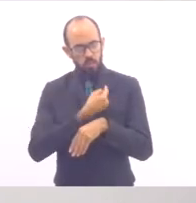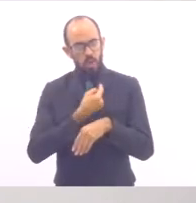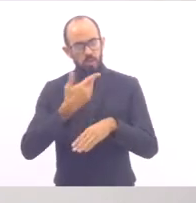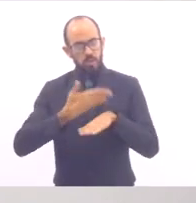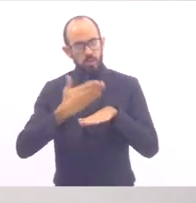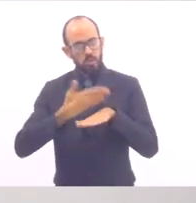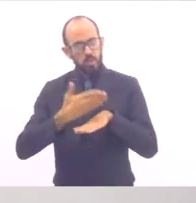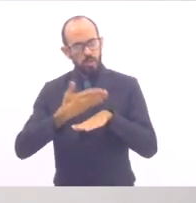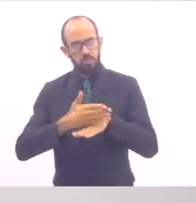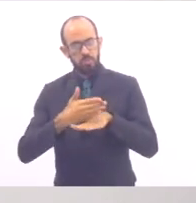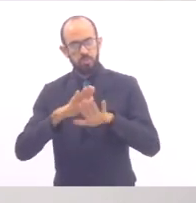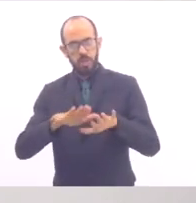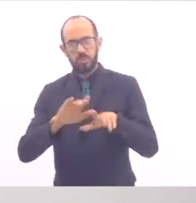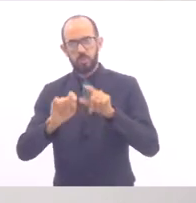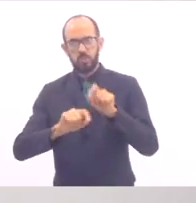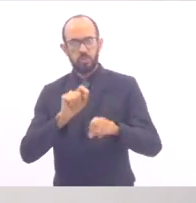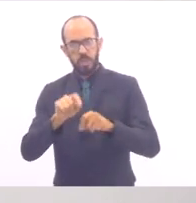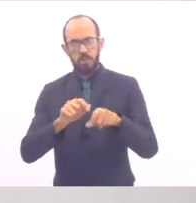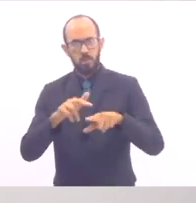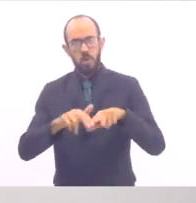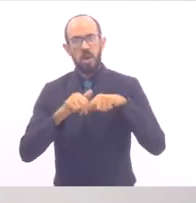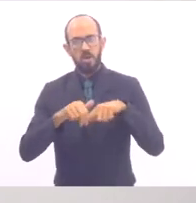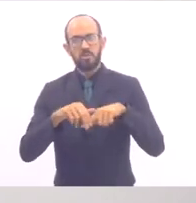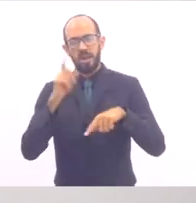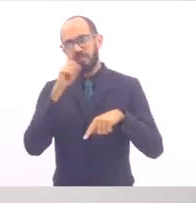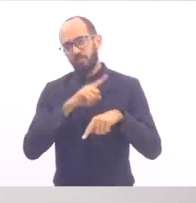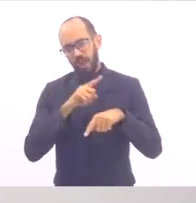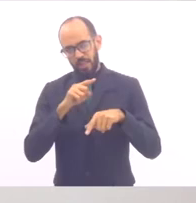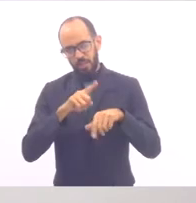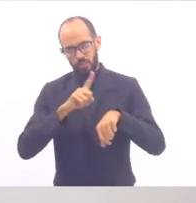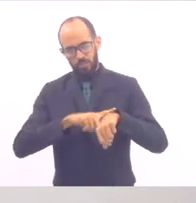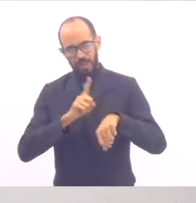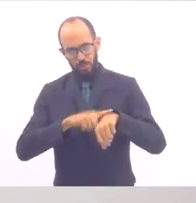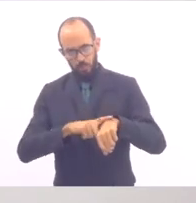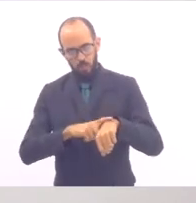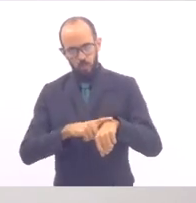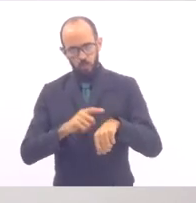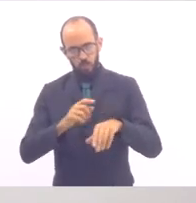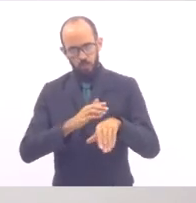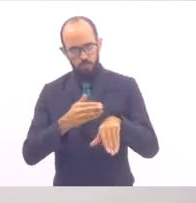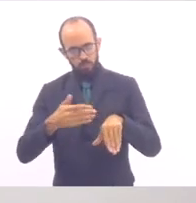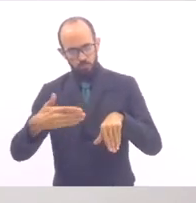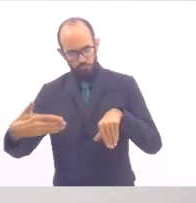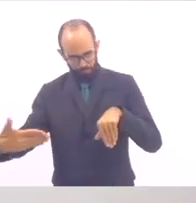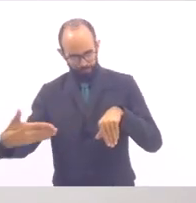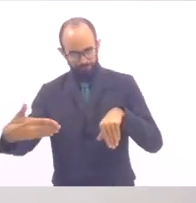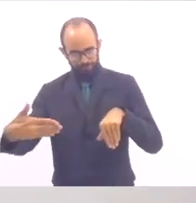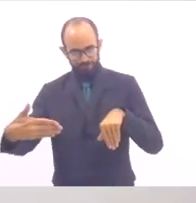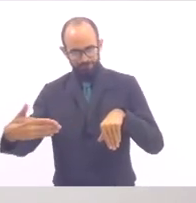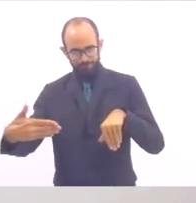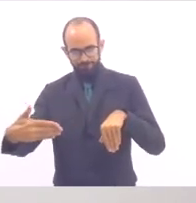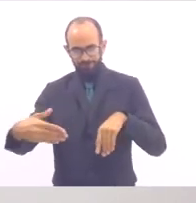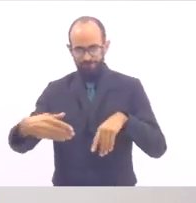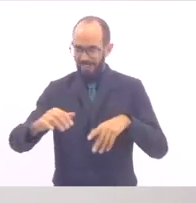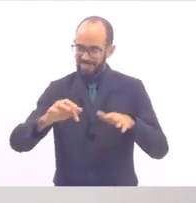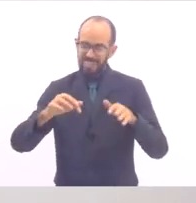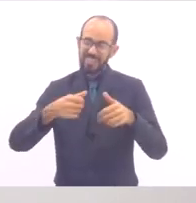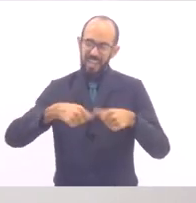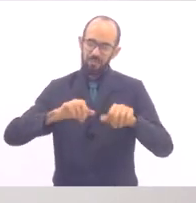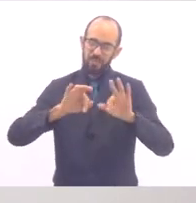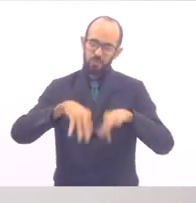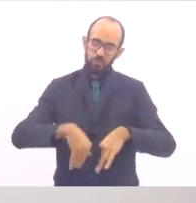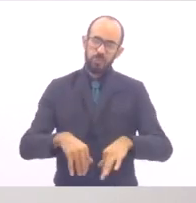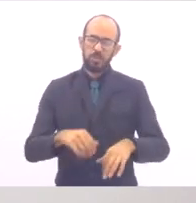gente toca. Mas, por conta do lapso temporal, ele já era um convênio que ele já estava indo para o fim. A